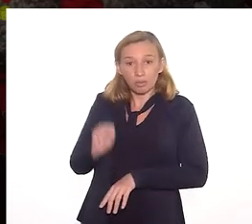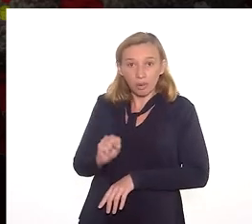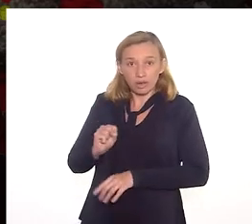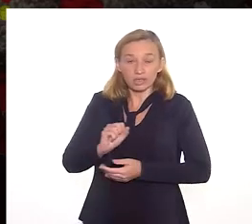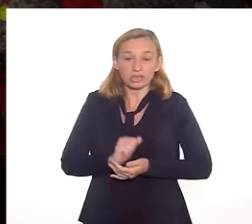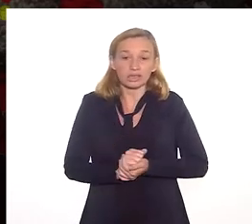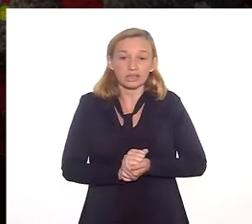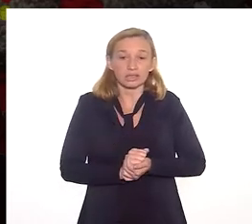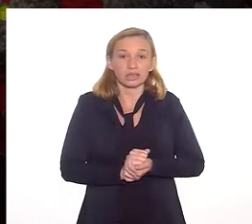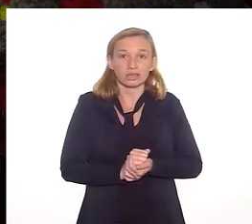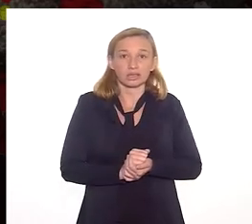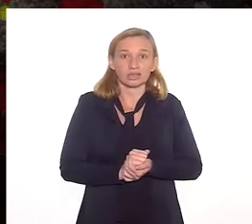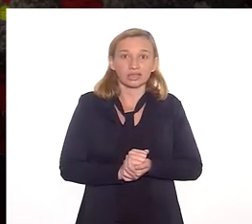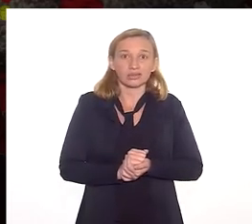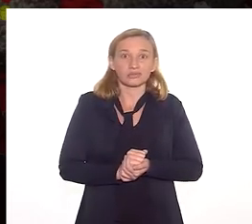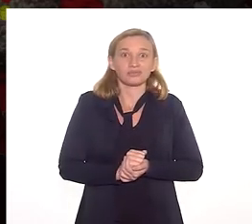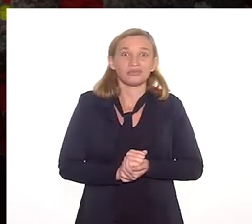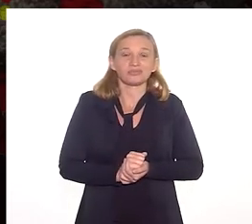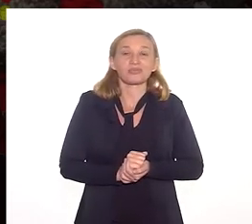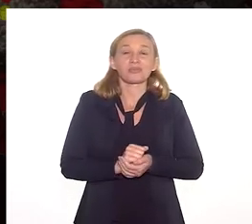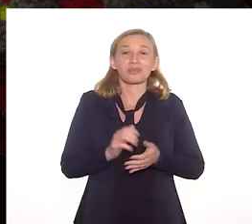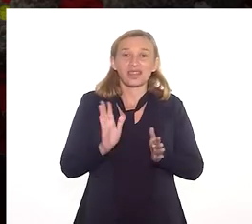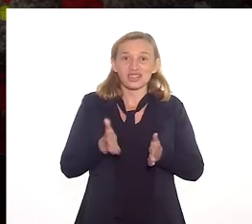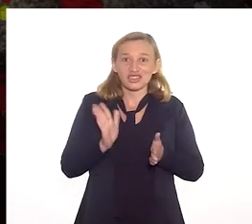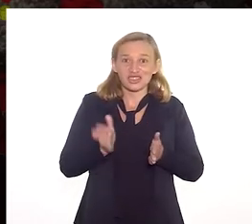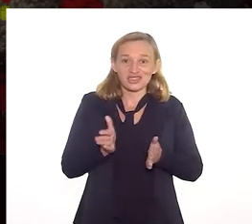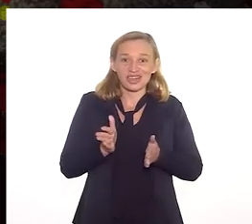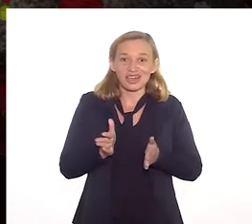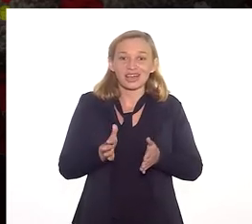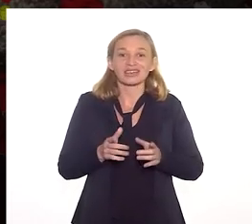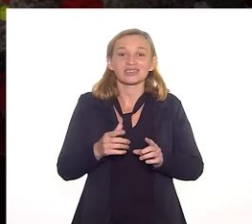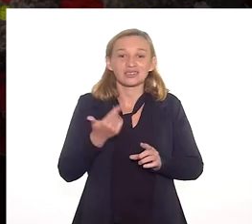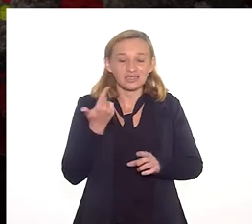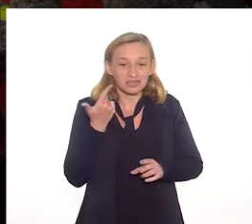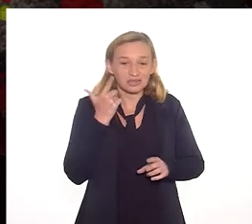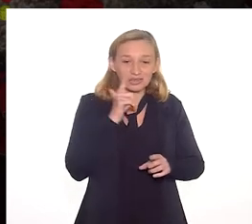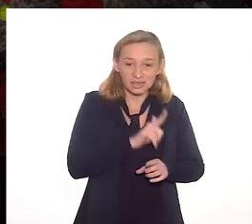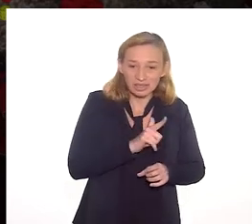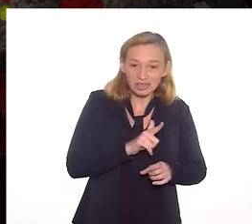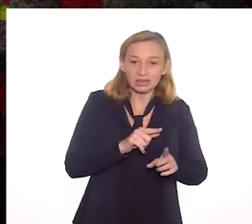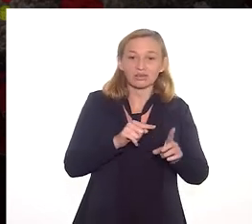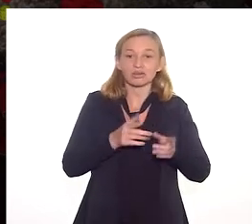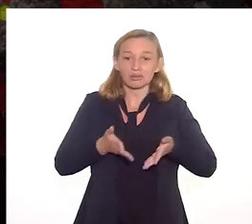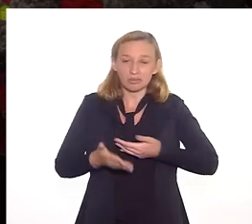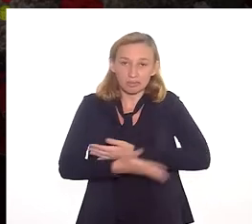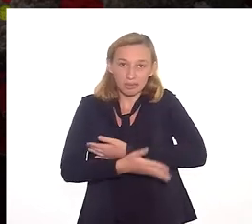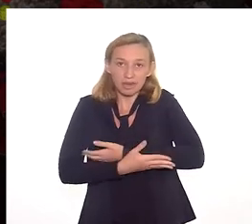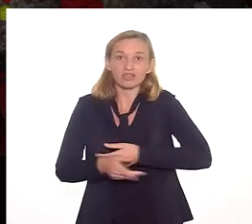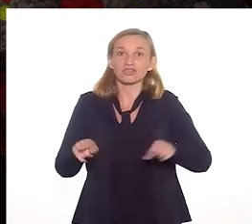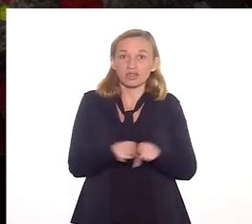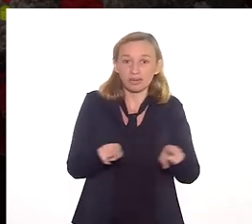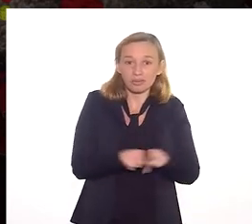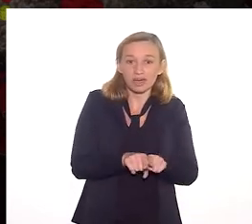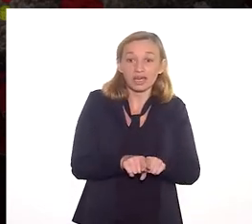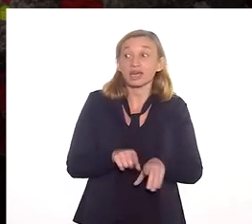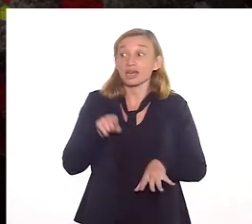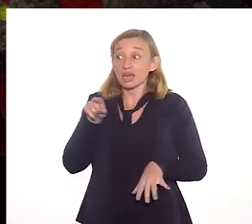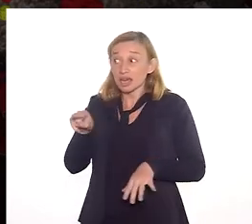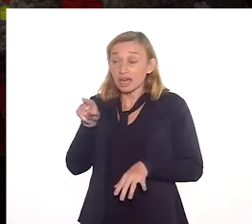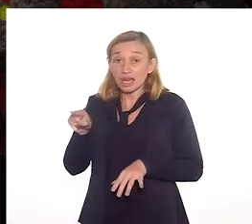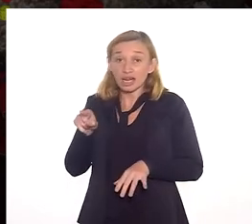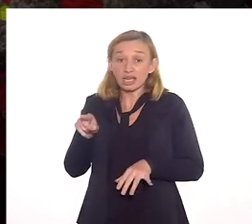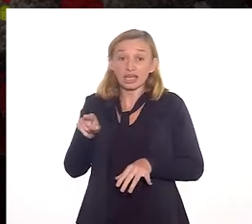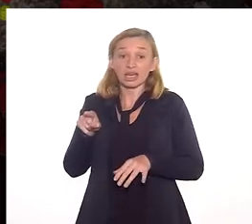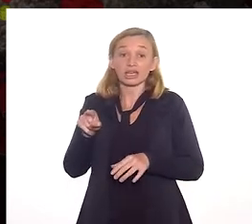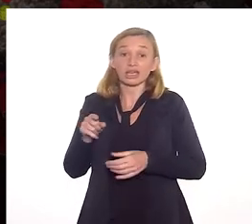que a gente mantenha uma vigilância naquelas pacientes que já ganharam seus bebês também, porque elas também são mais suscetíveis, incluindo